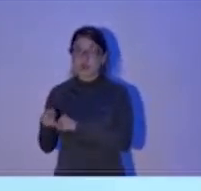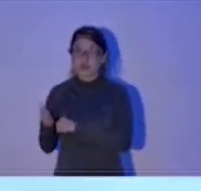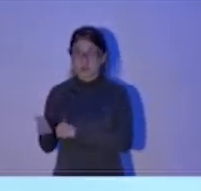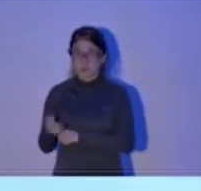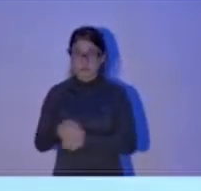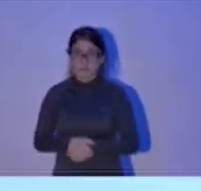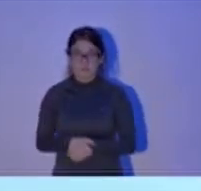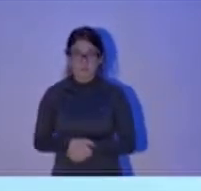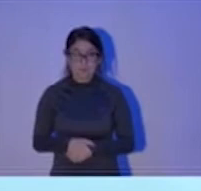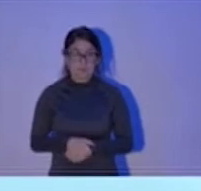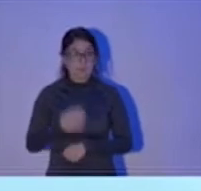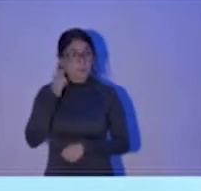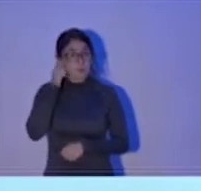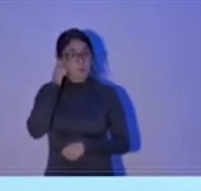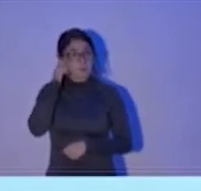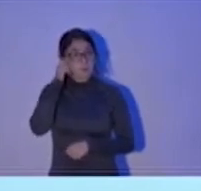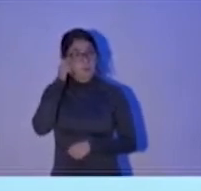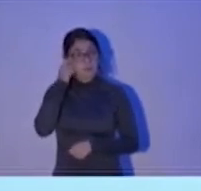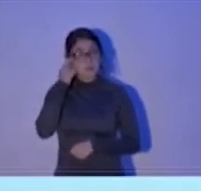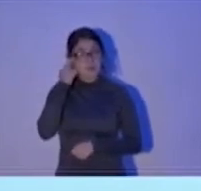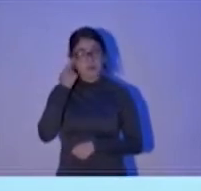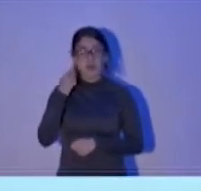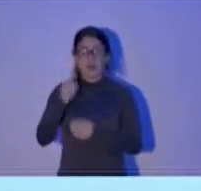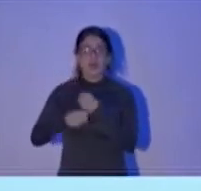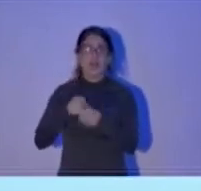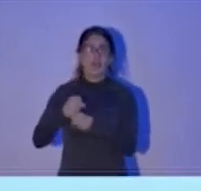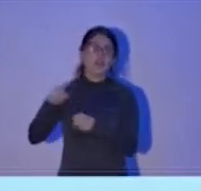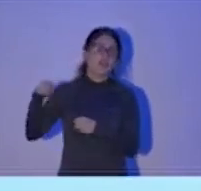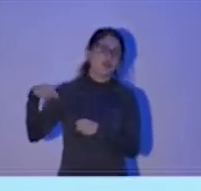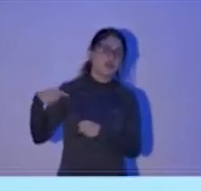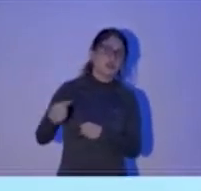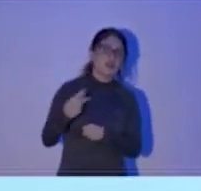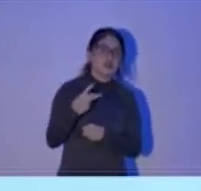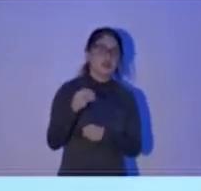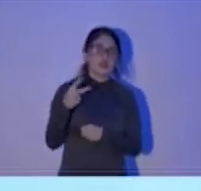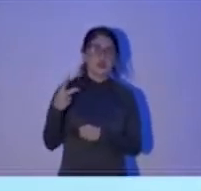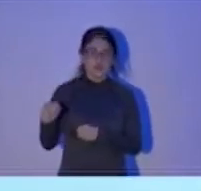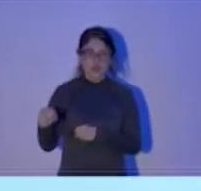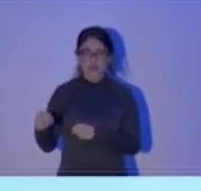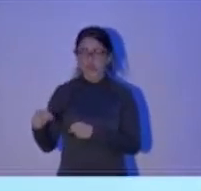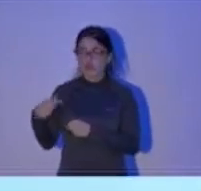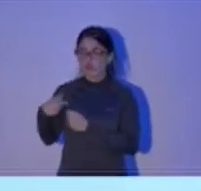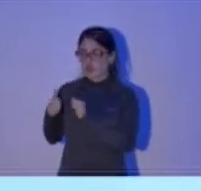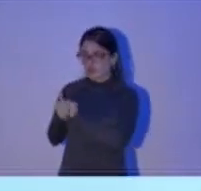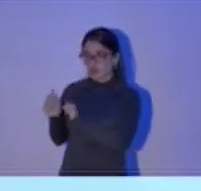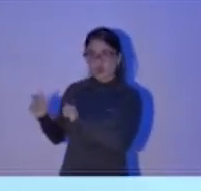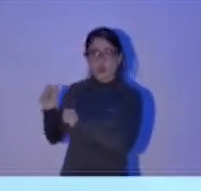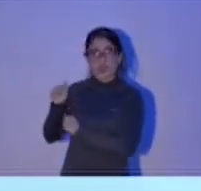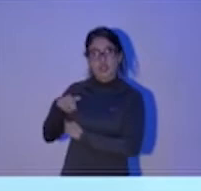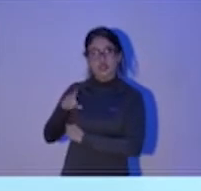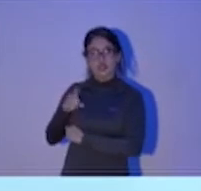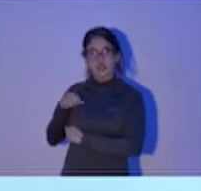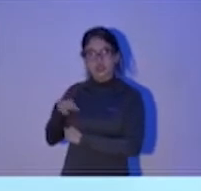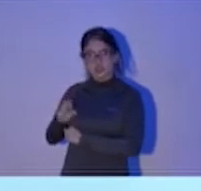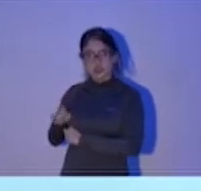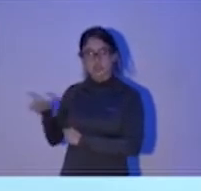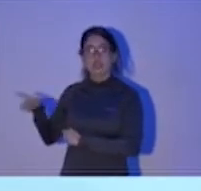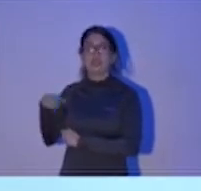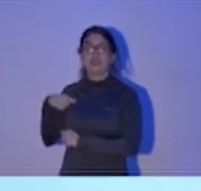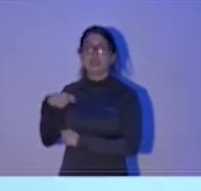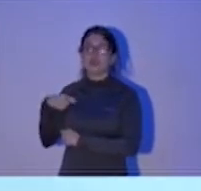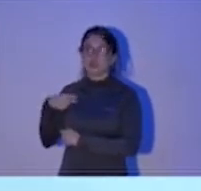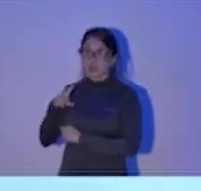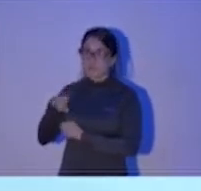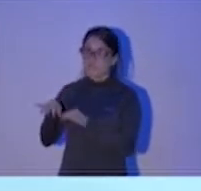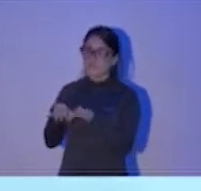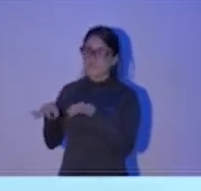curto espaço de tempo dos próximos anos, até 2020, junto com o CONCED e com o DIME, a gente espera trazer já um projeto estruturado que